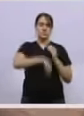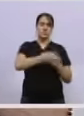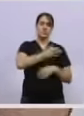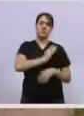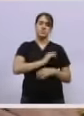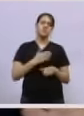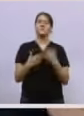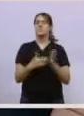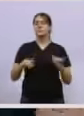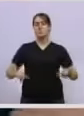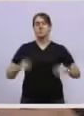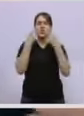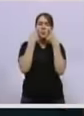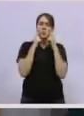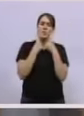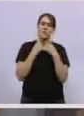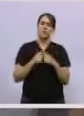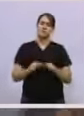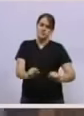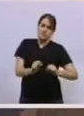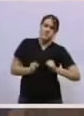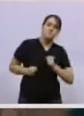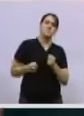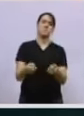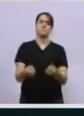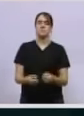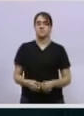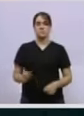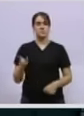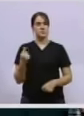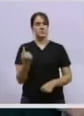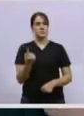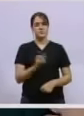aquilo que foi sofrimento, lágrimas, sangue, suor, nós não teríamos